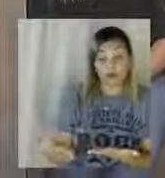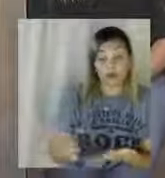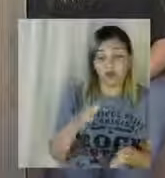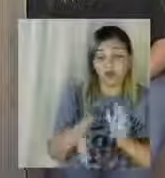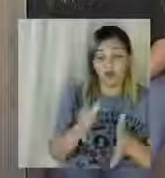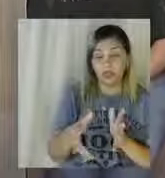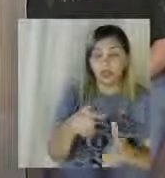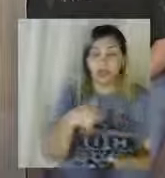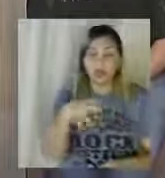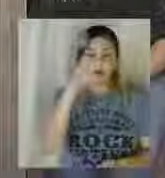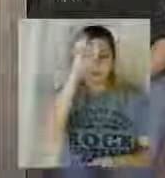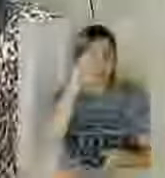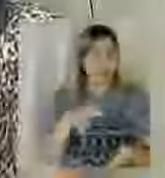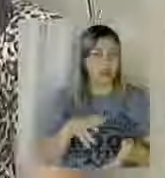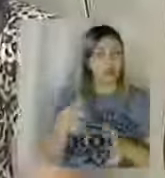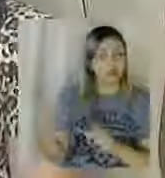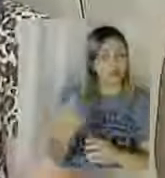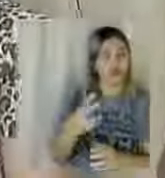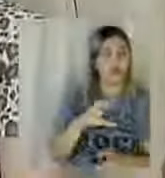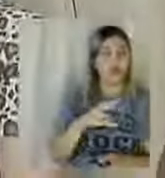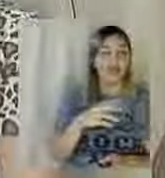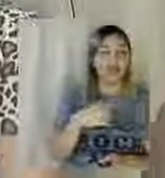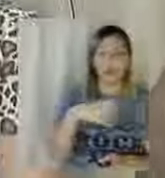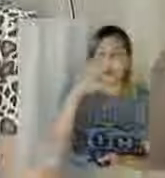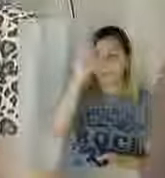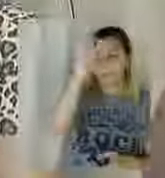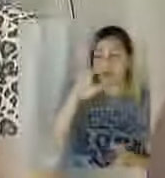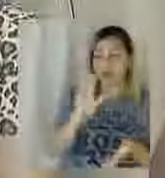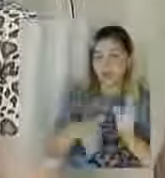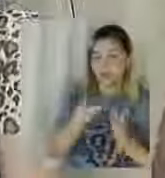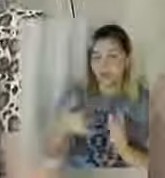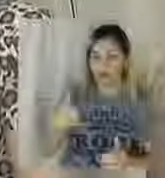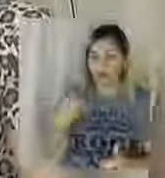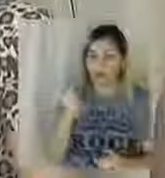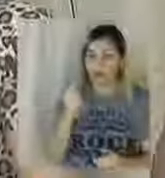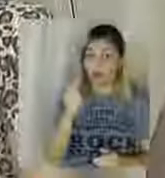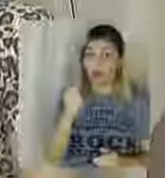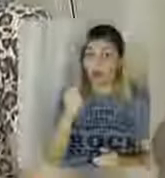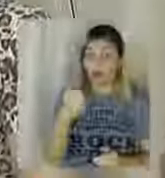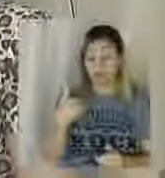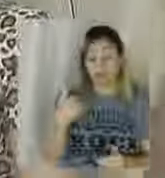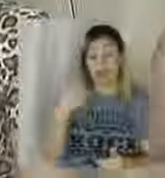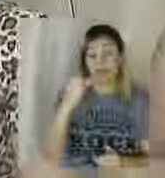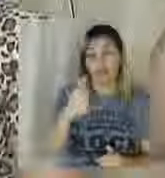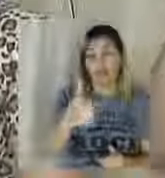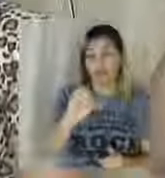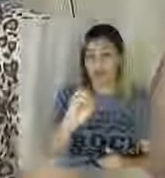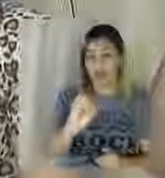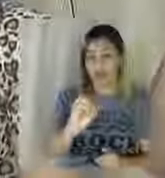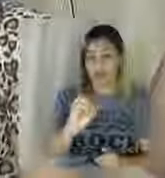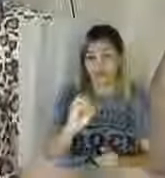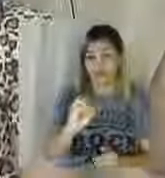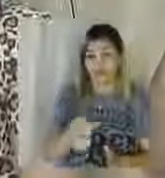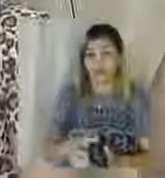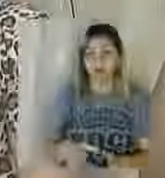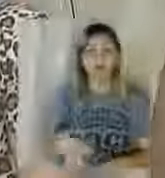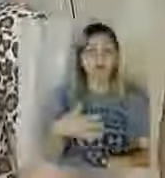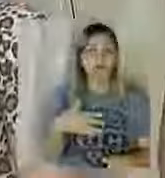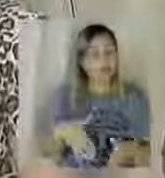Eu aprendi Libras na idade de 10 anos, porque eu era atrasada. Eu nasci